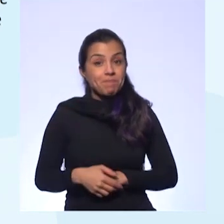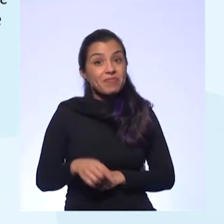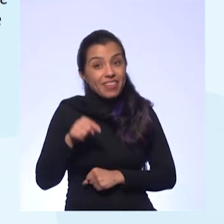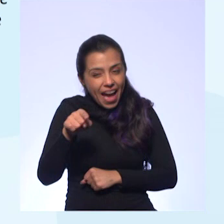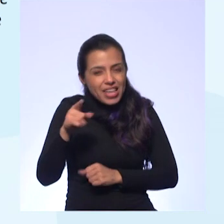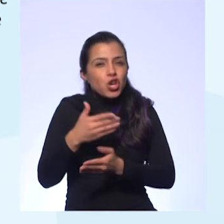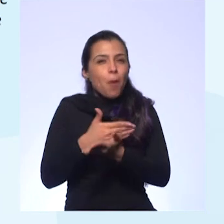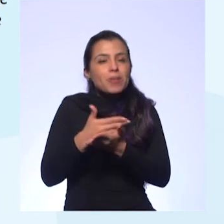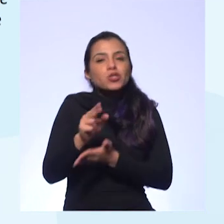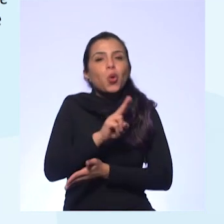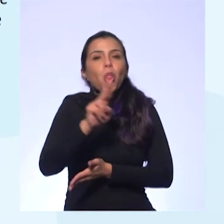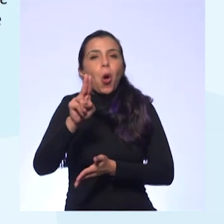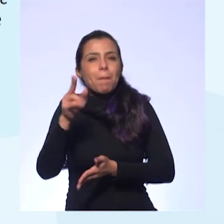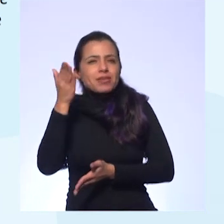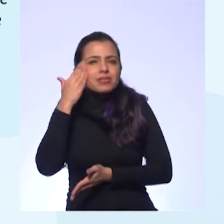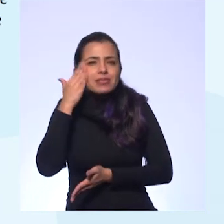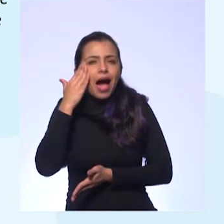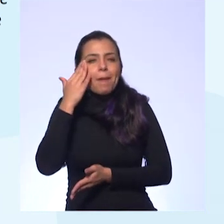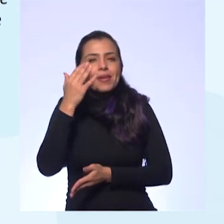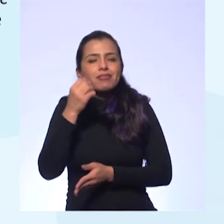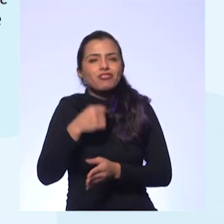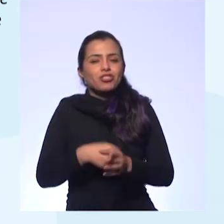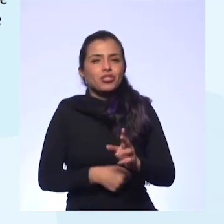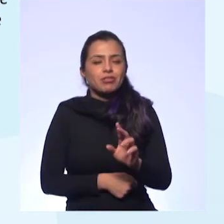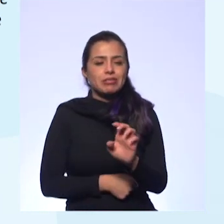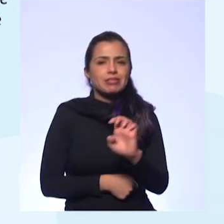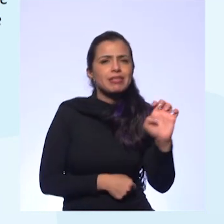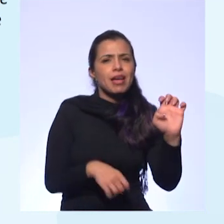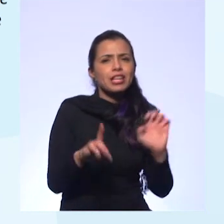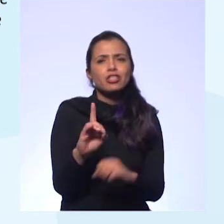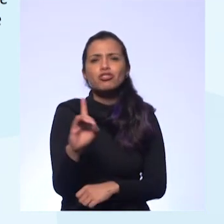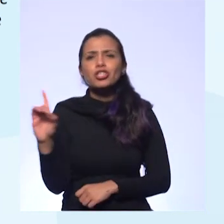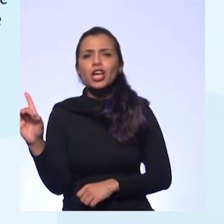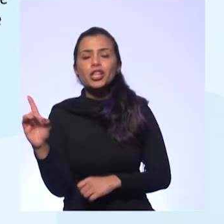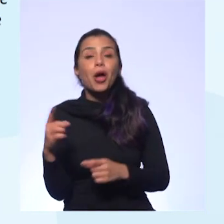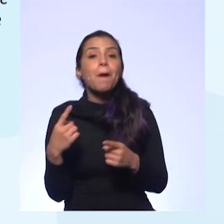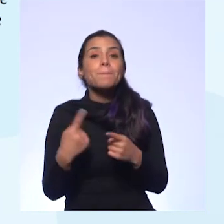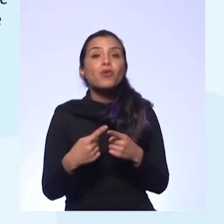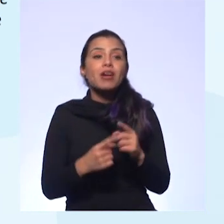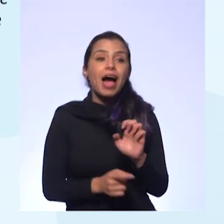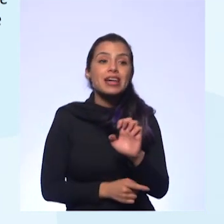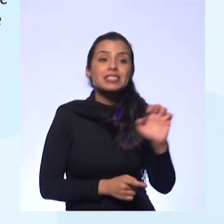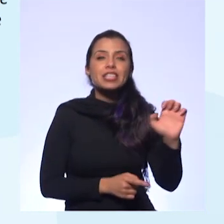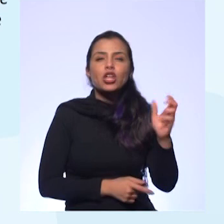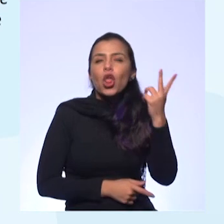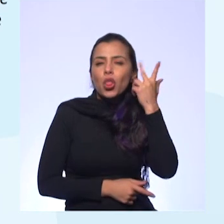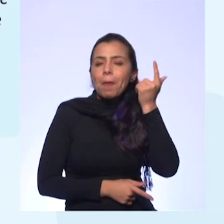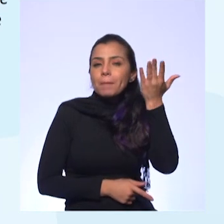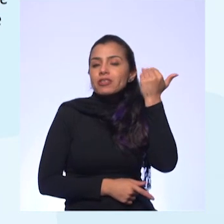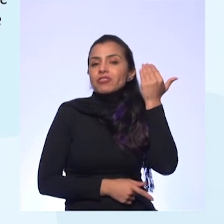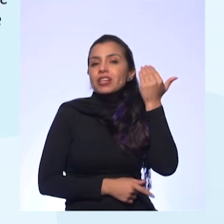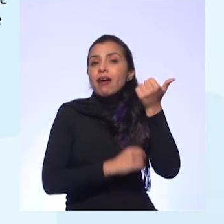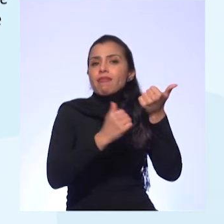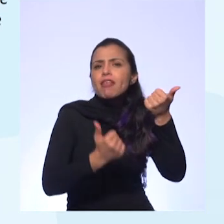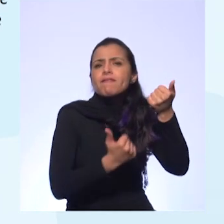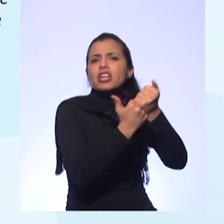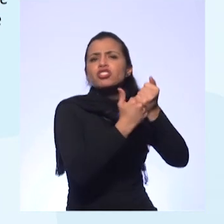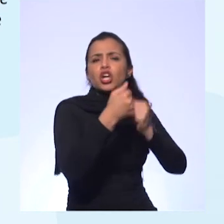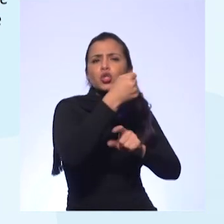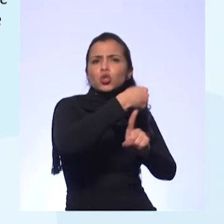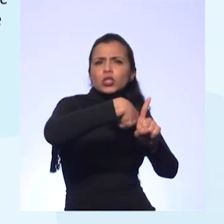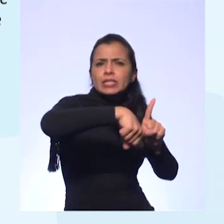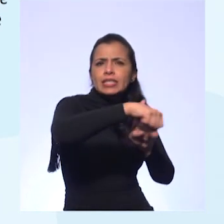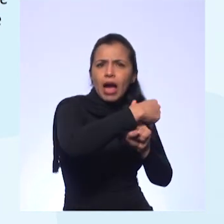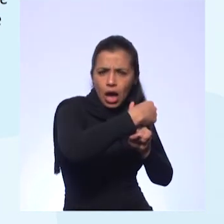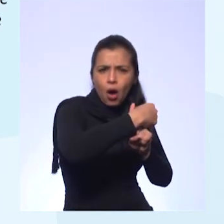termos esquerda e direita e centro na política, porque a esquerda são aqueles que defendem a questão social,